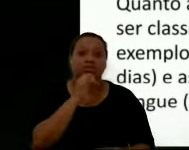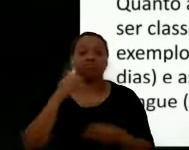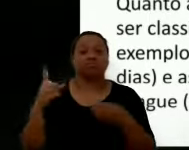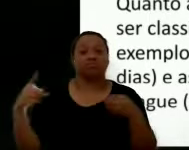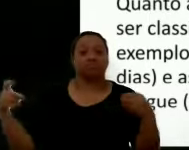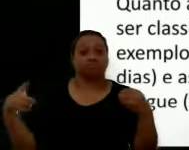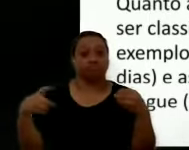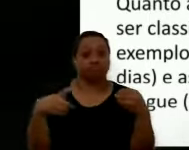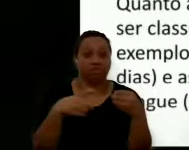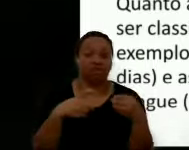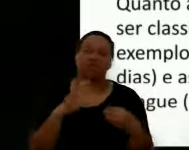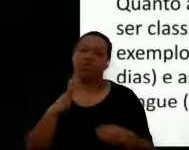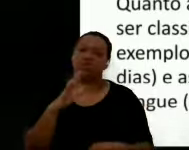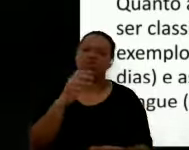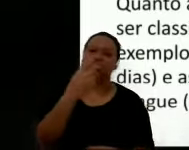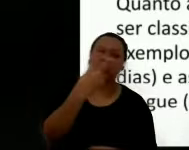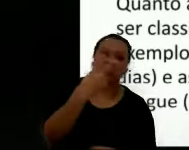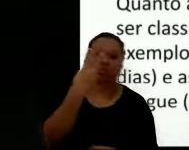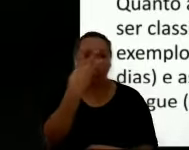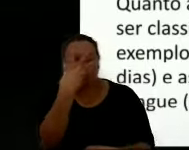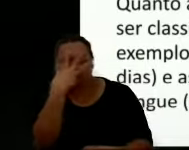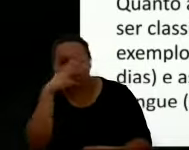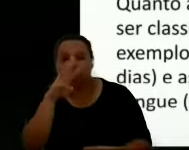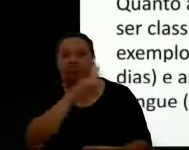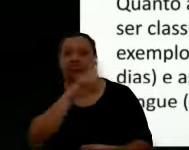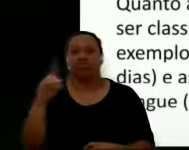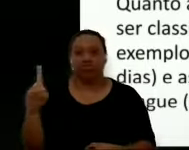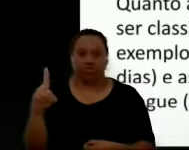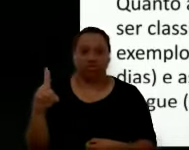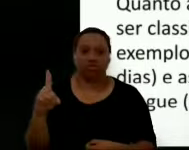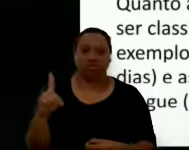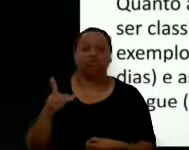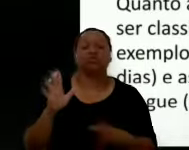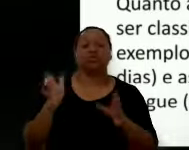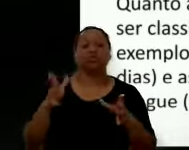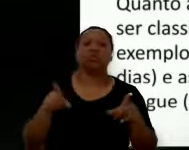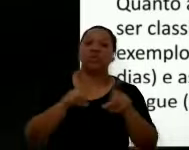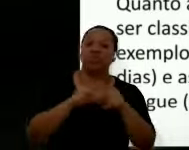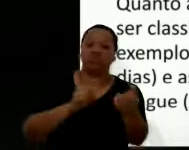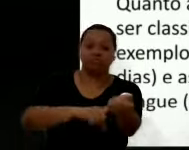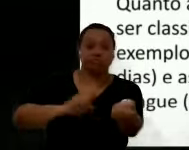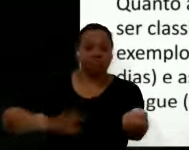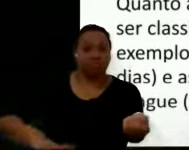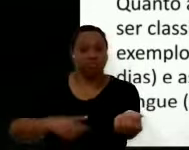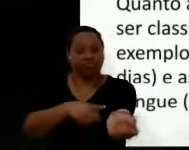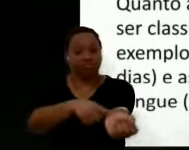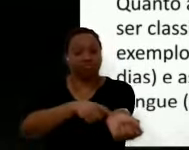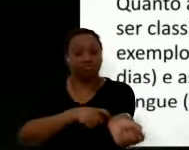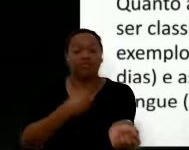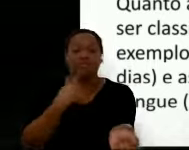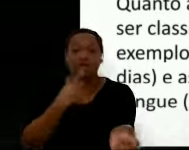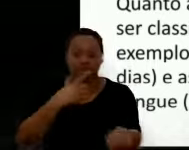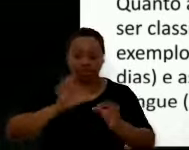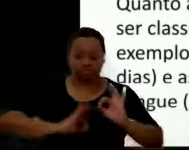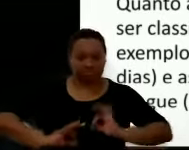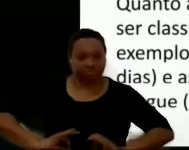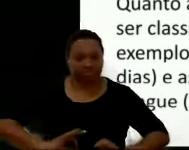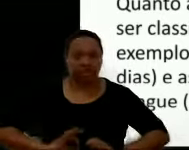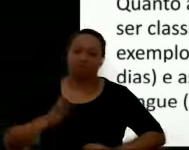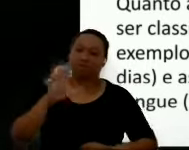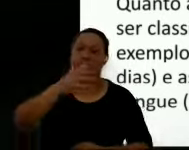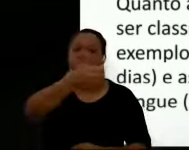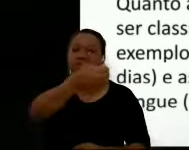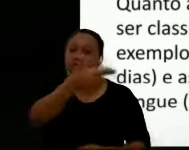duração. Exemplo são os gametas, duram 2 ou 3 dias, e as hemácias, ou